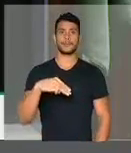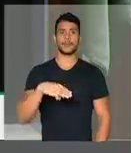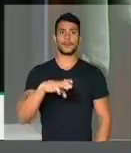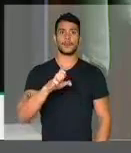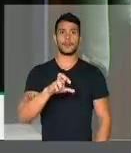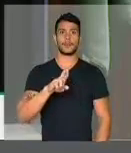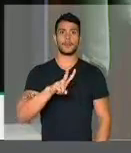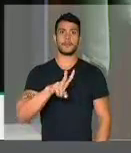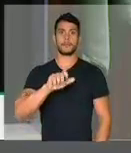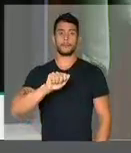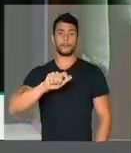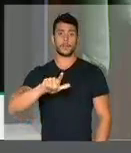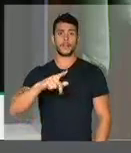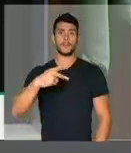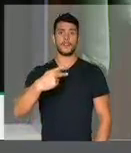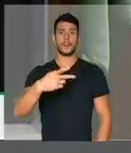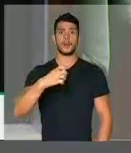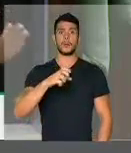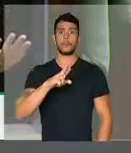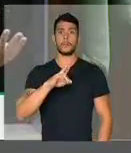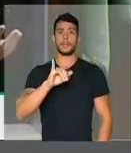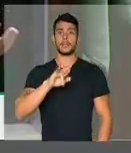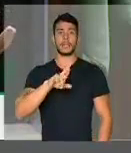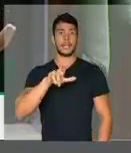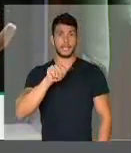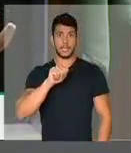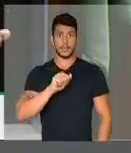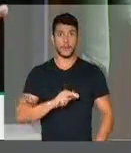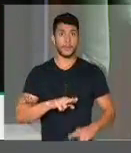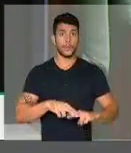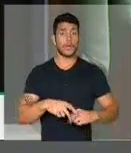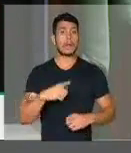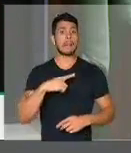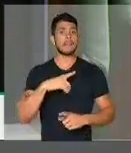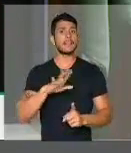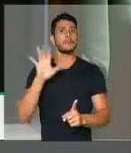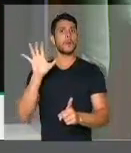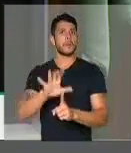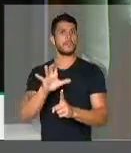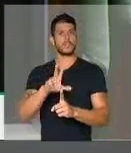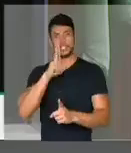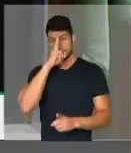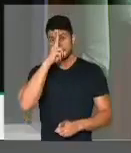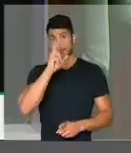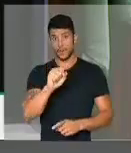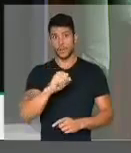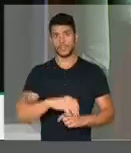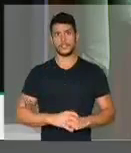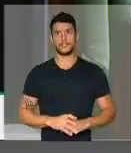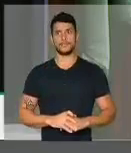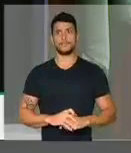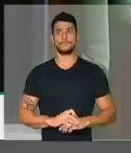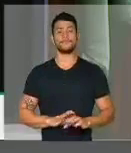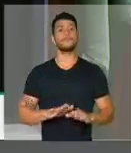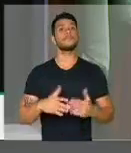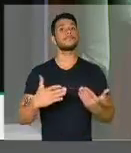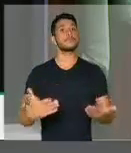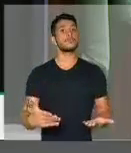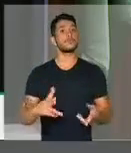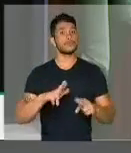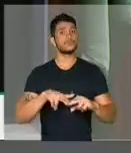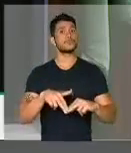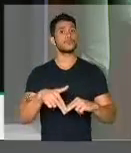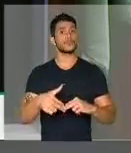Pereira. Tal é, deputada Benedita, a influência que ele tem sobre a Suprema Corte brasileira. E é por